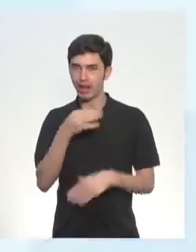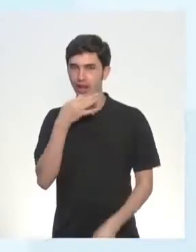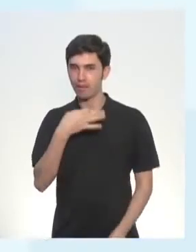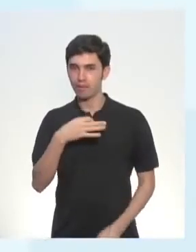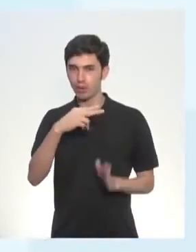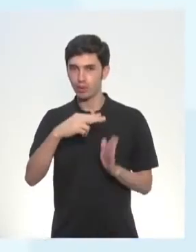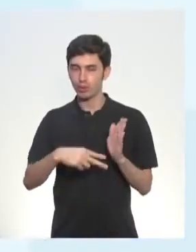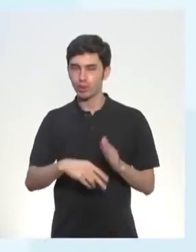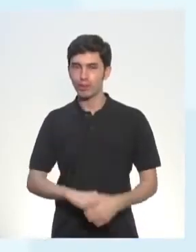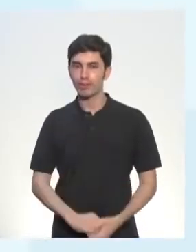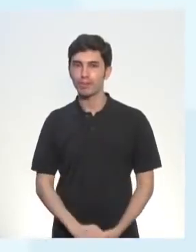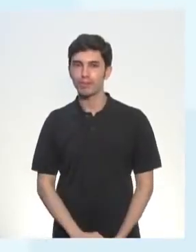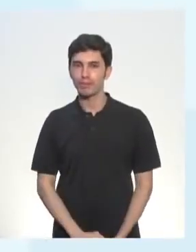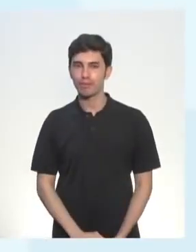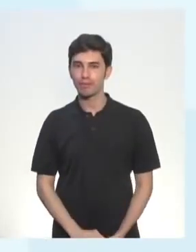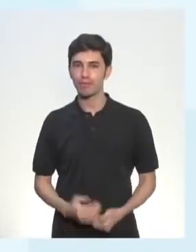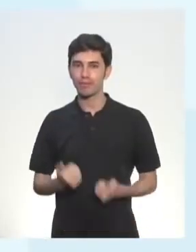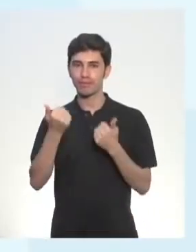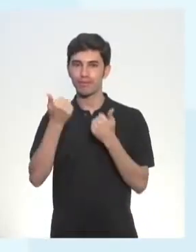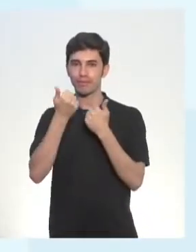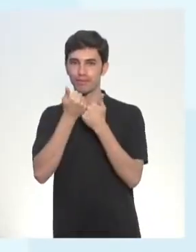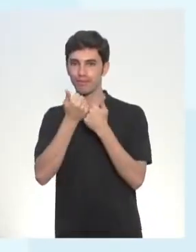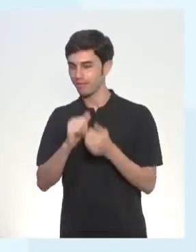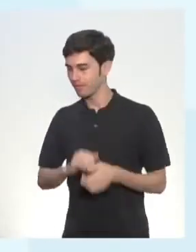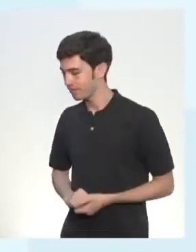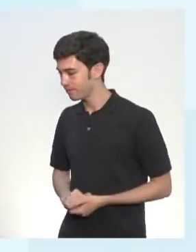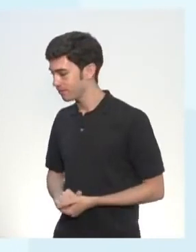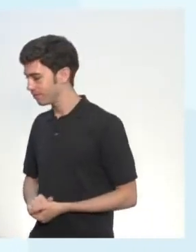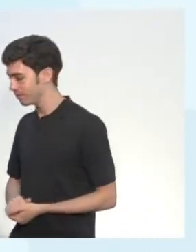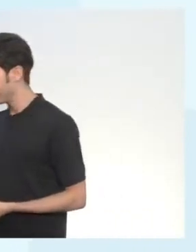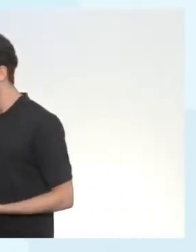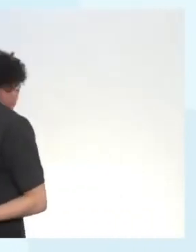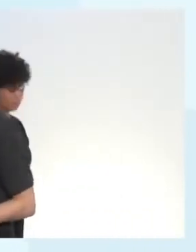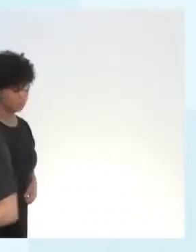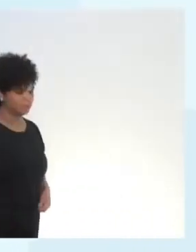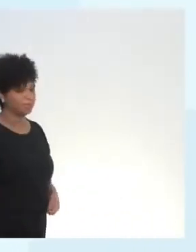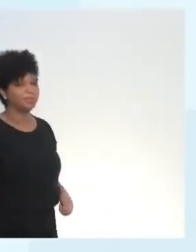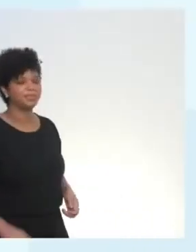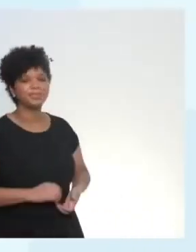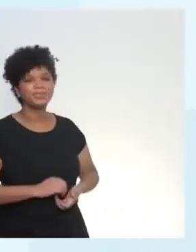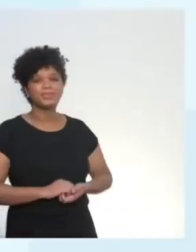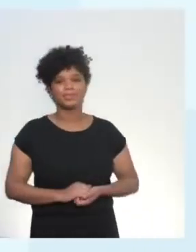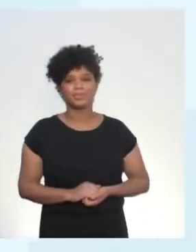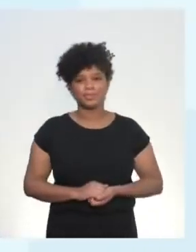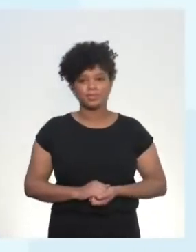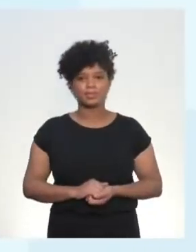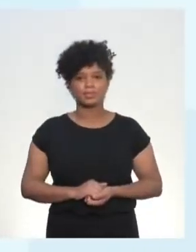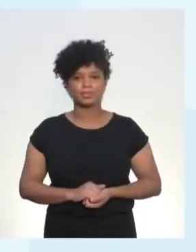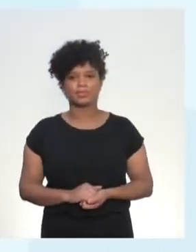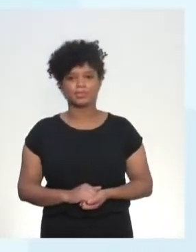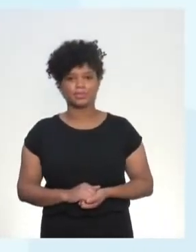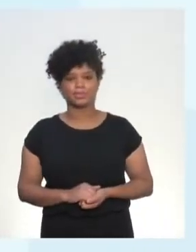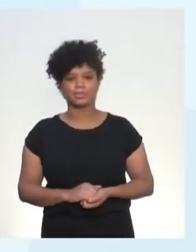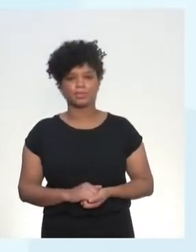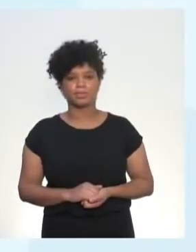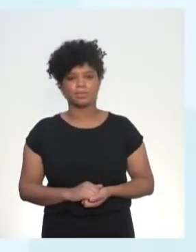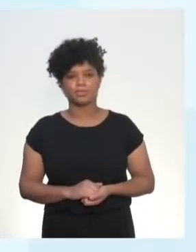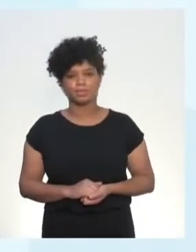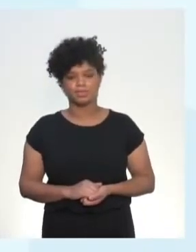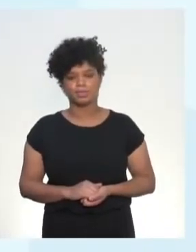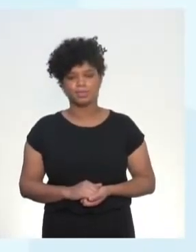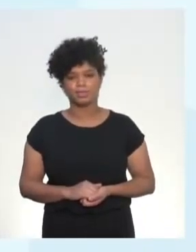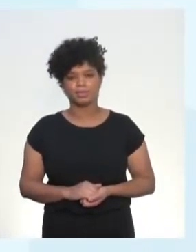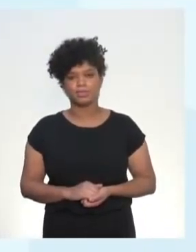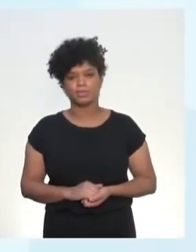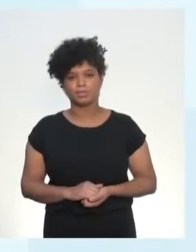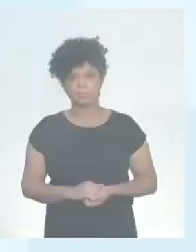A. You won't be able to tell the difference between games and reality. Letter B. We all